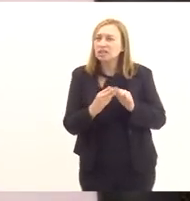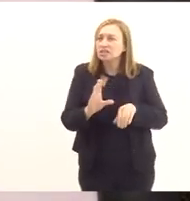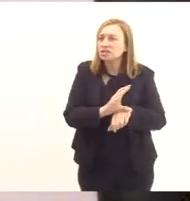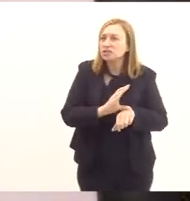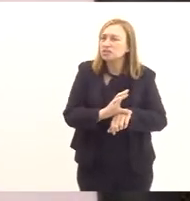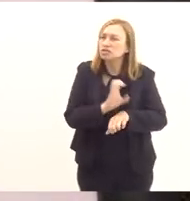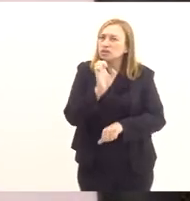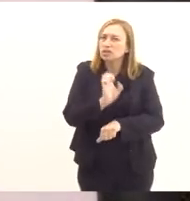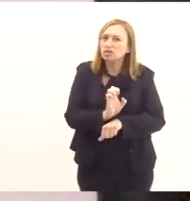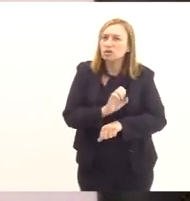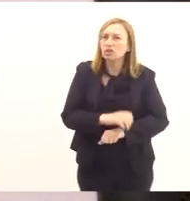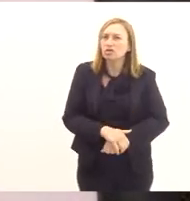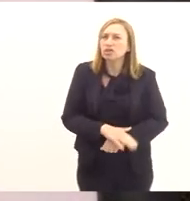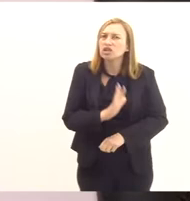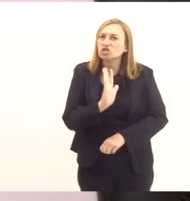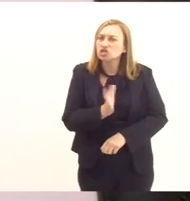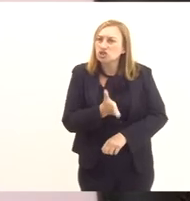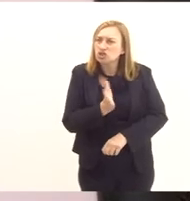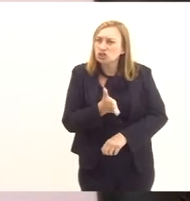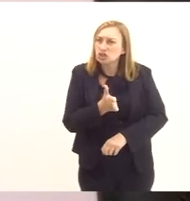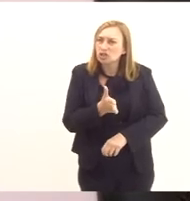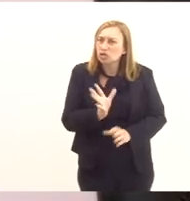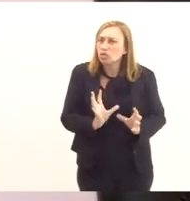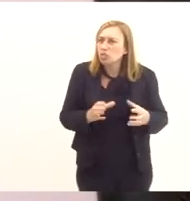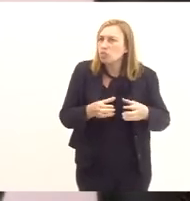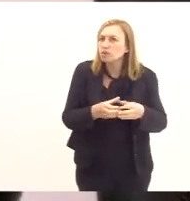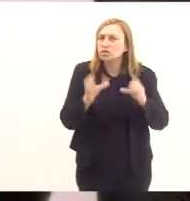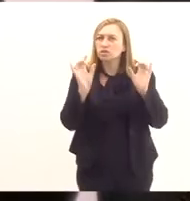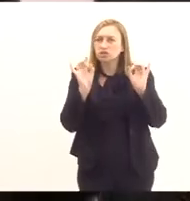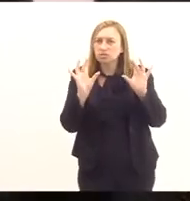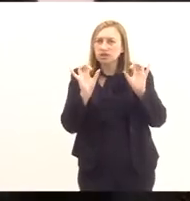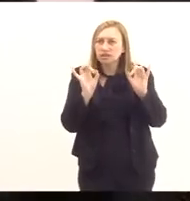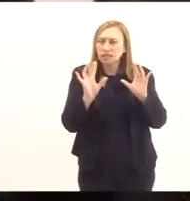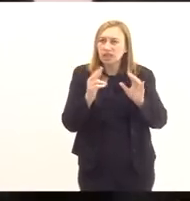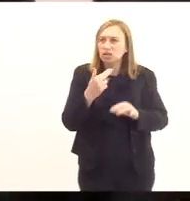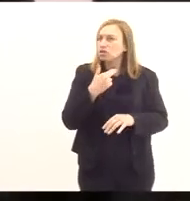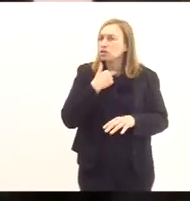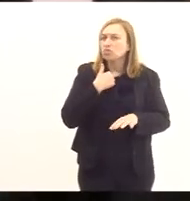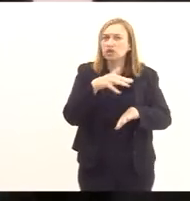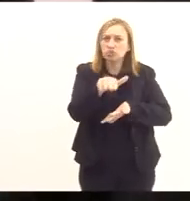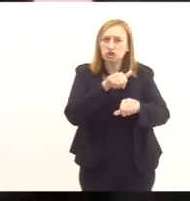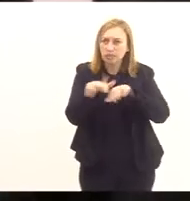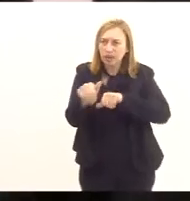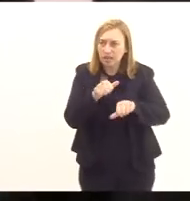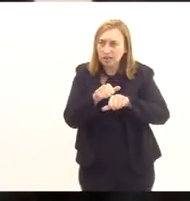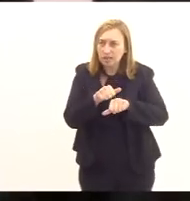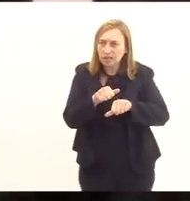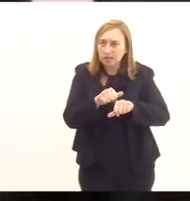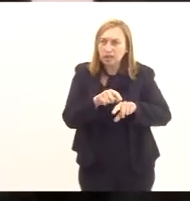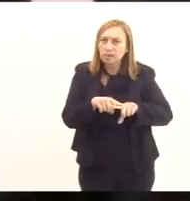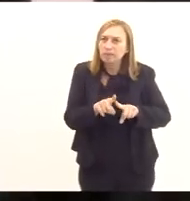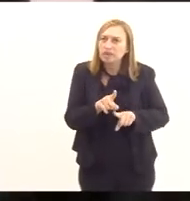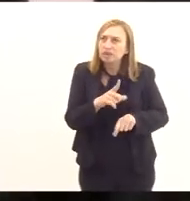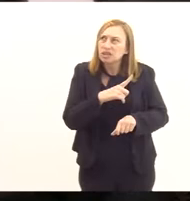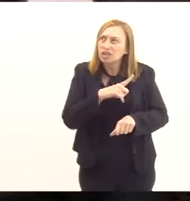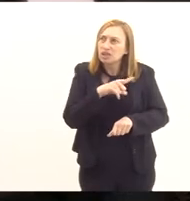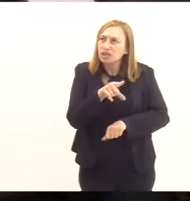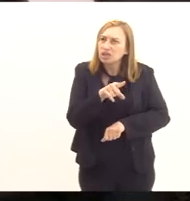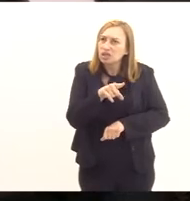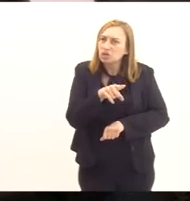constituição estadual já que como comissão especial no anjos não podemos convocar existe aí